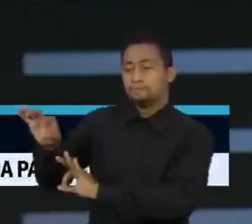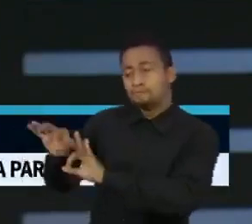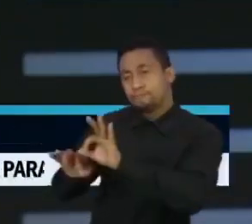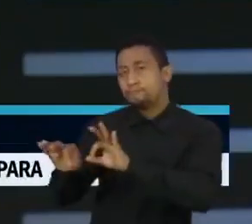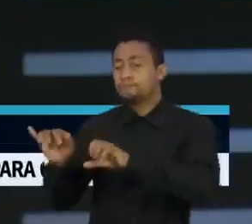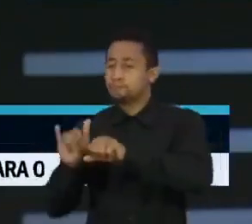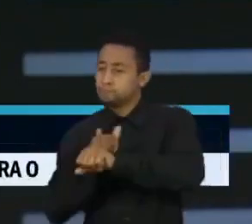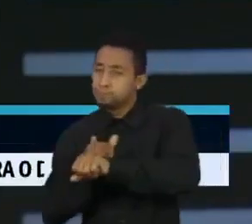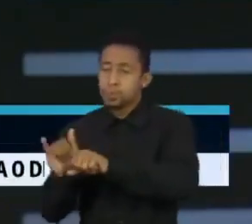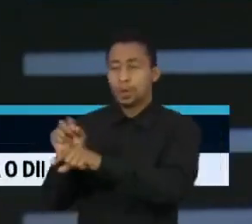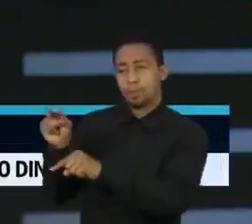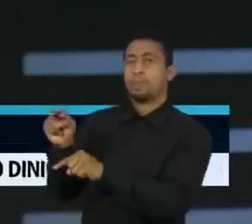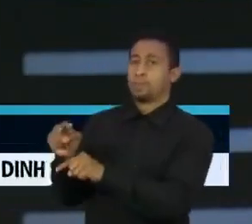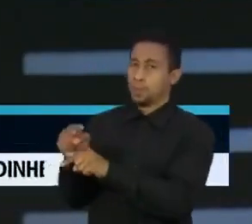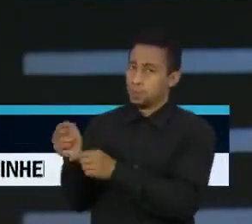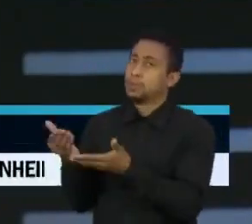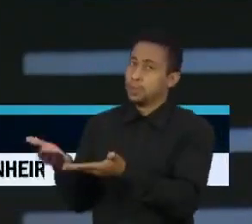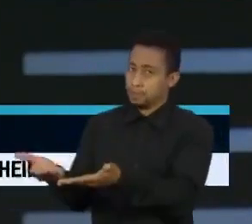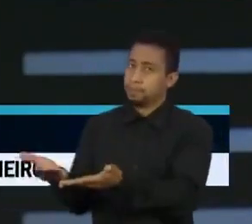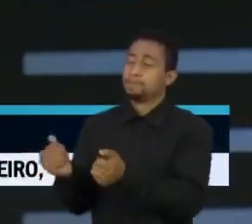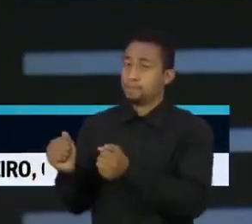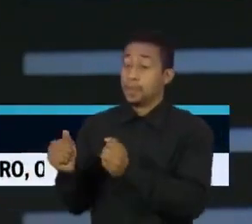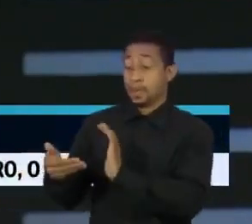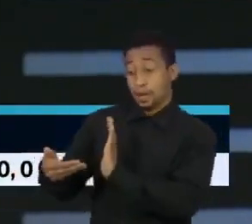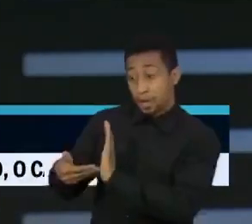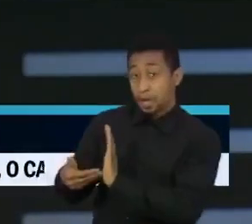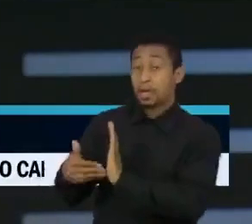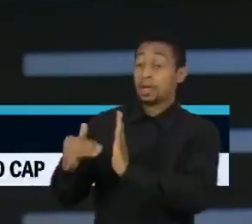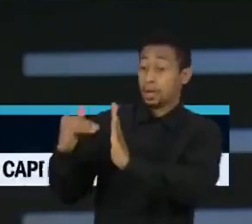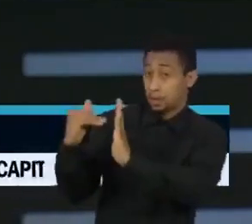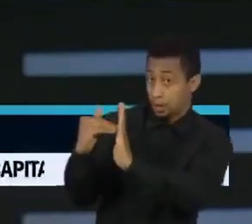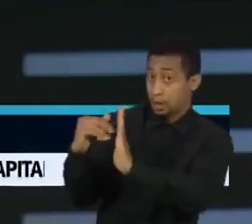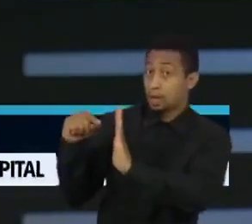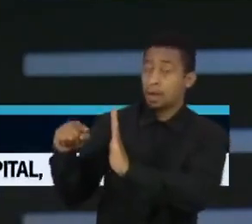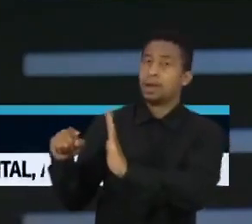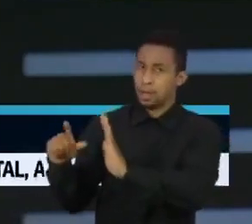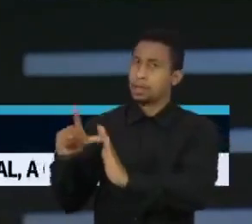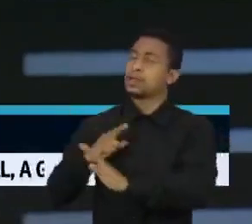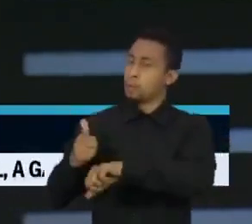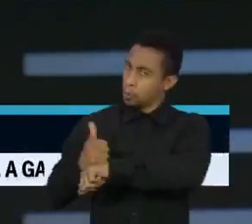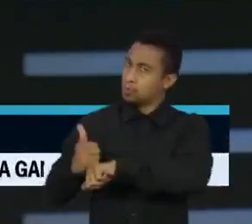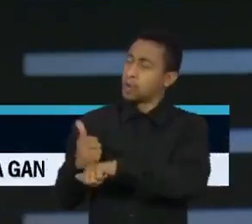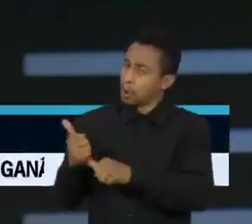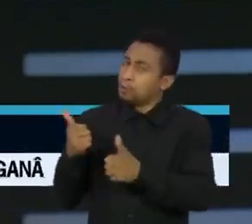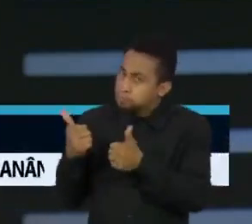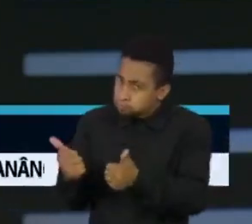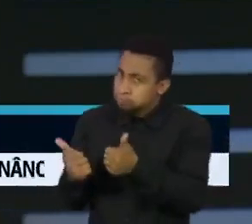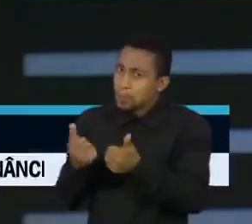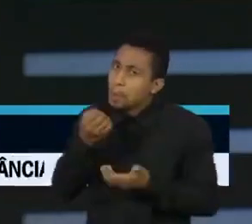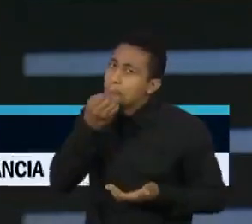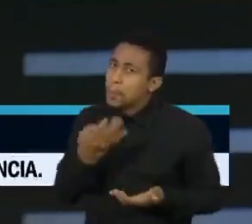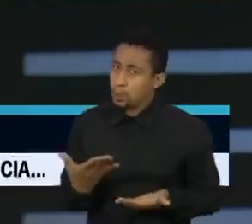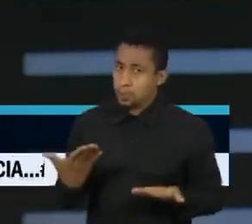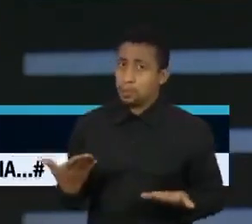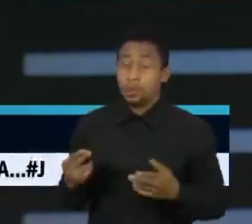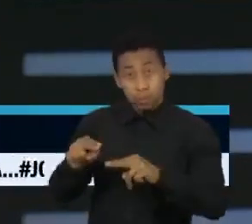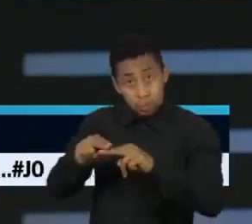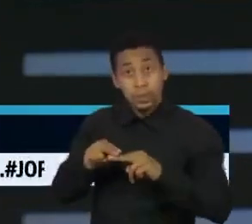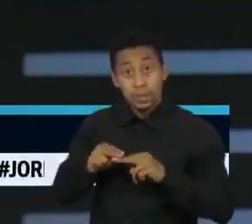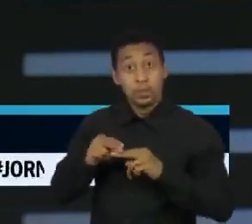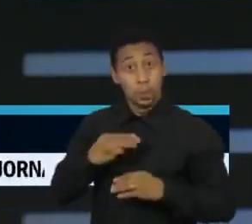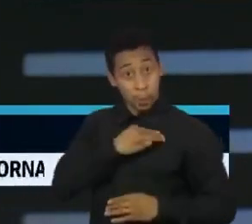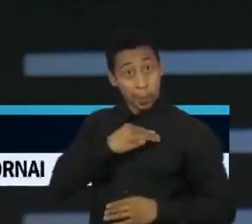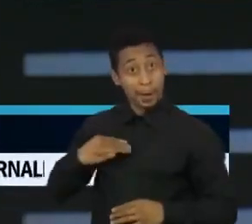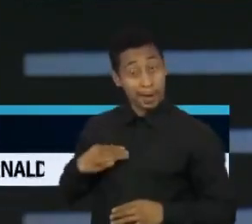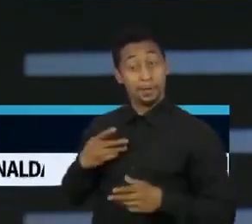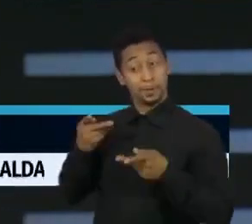acho que você tem técnicos muito bons dentro da câmara e do Senado esses alertas estão sendo feitos não é à toa que o ministro foi lá porque